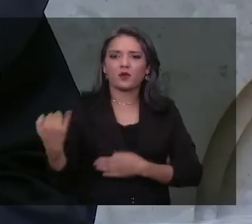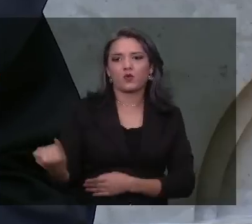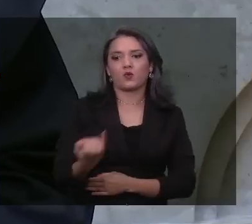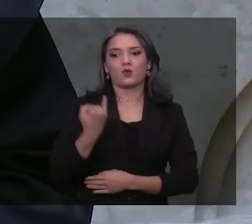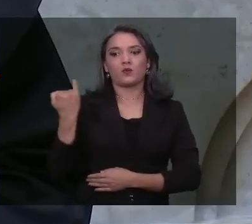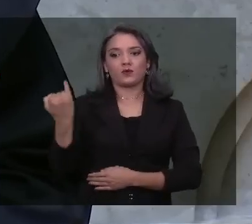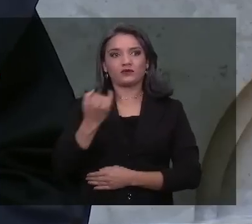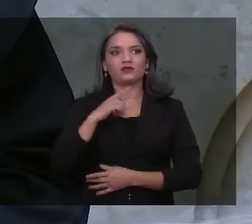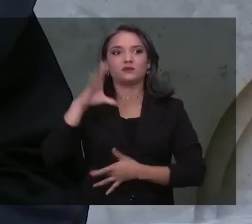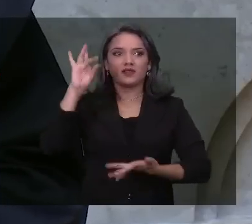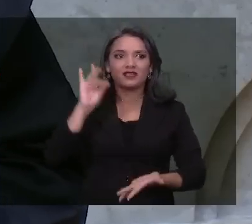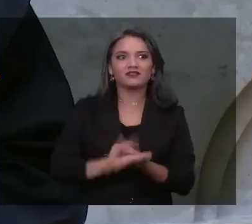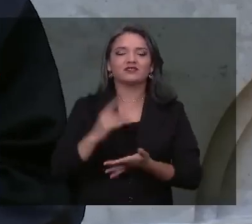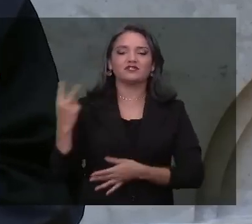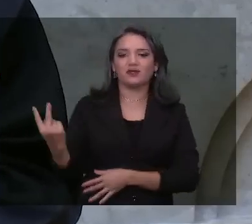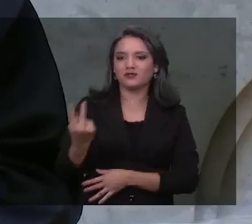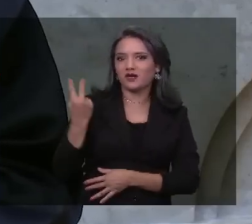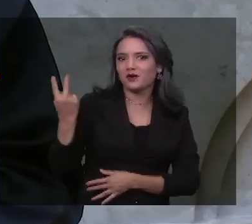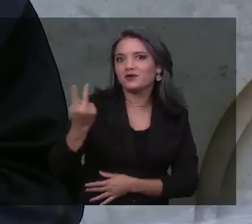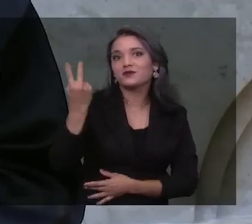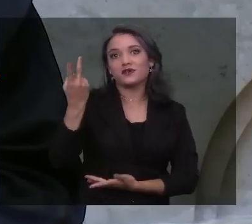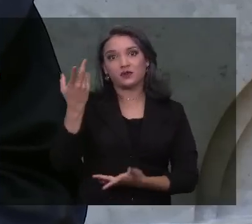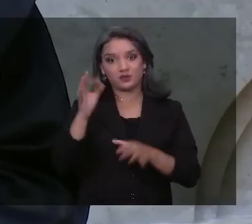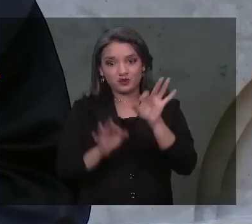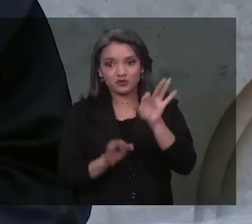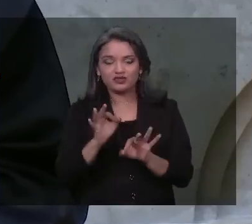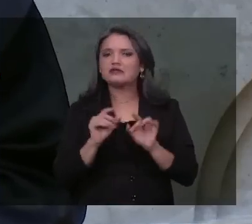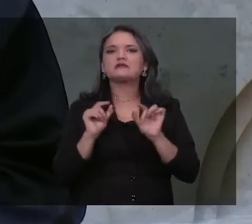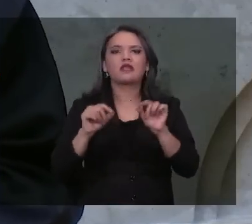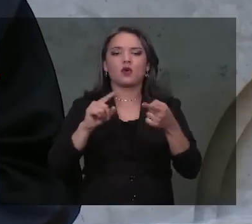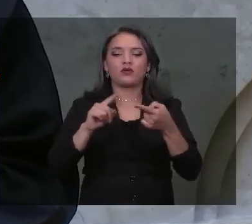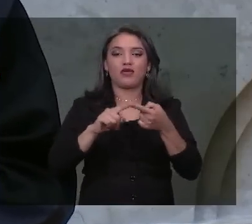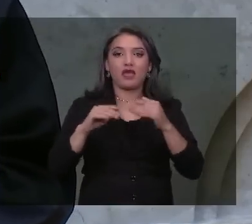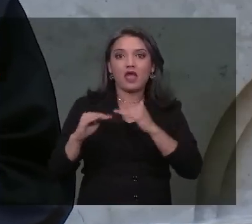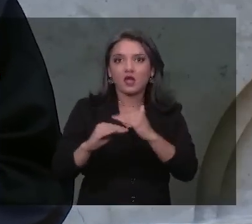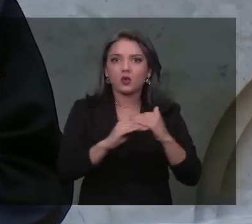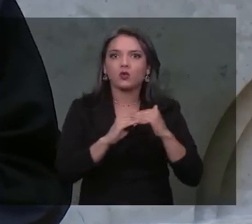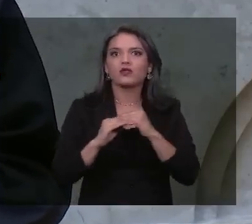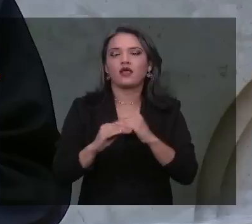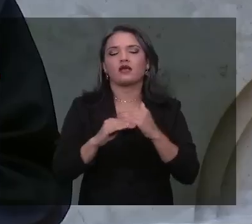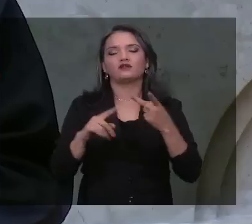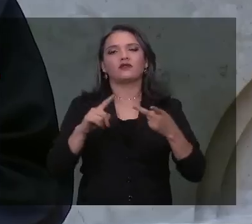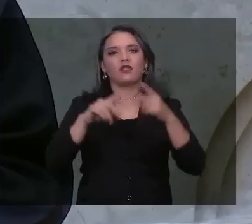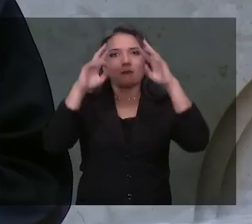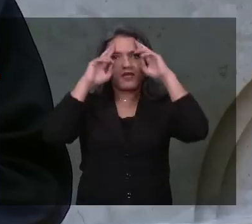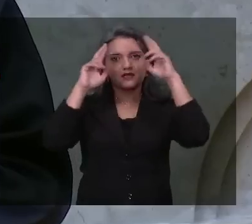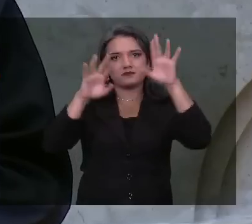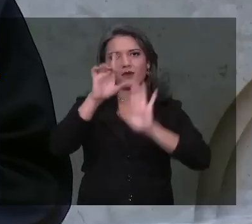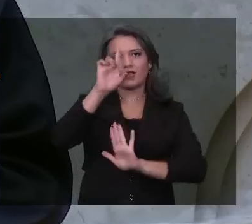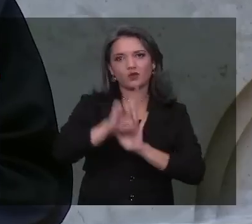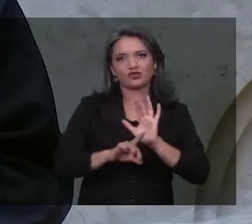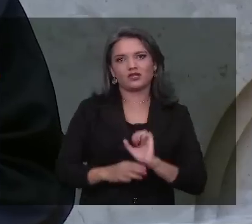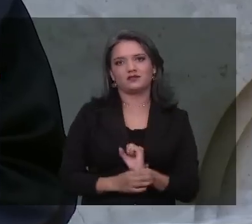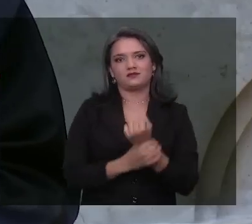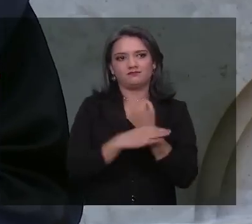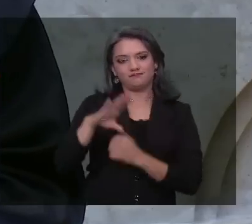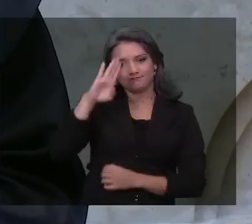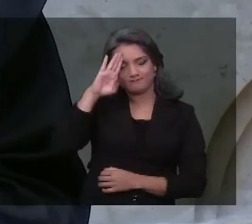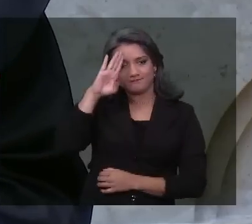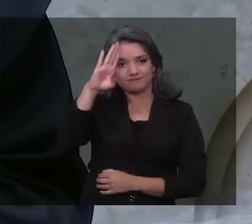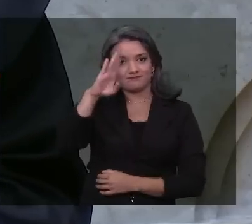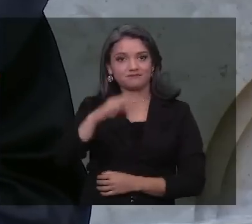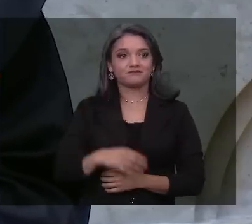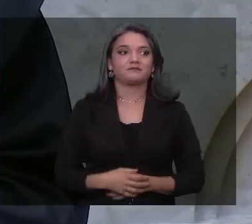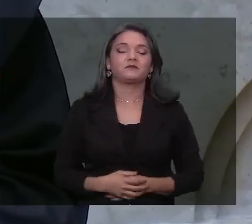para a efetivação dos valores da justiça, como a equidade e o respeito aos direitos e garantias fundamentais. Assim